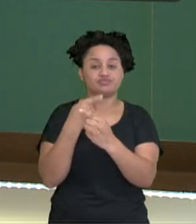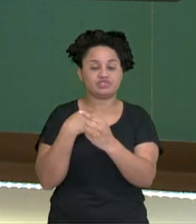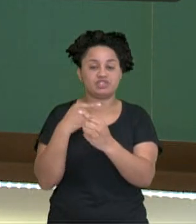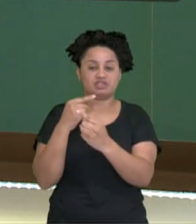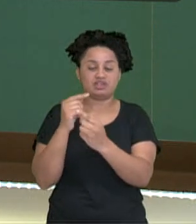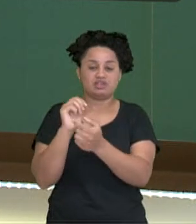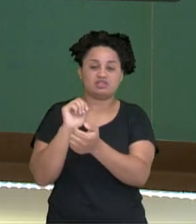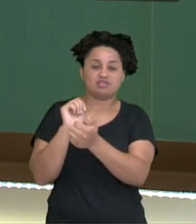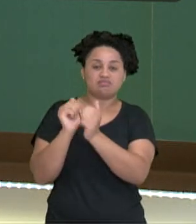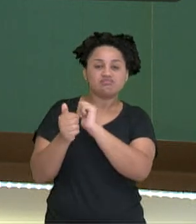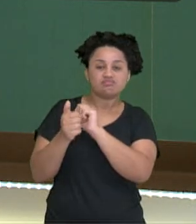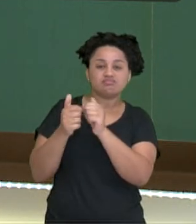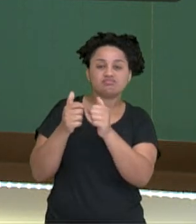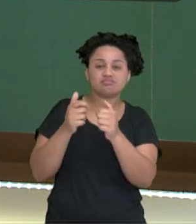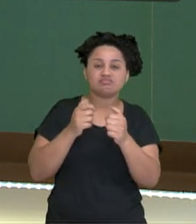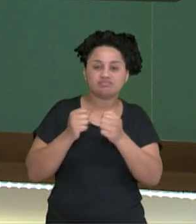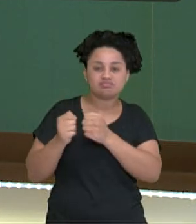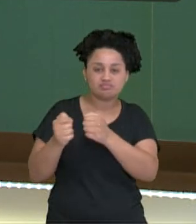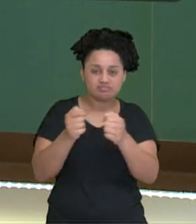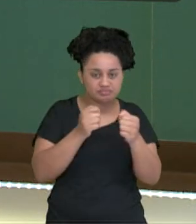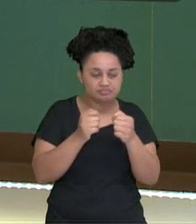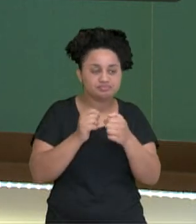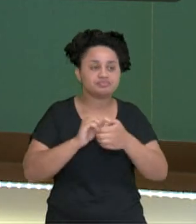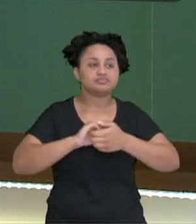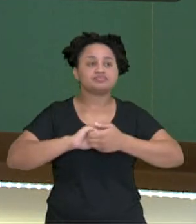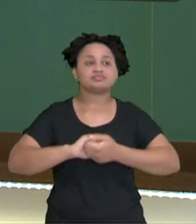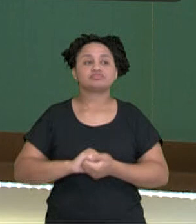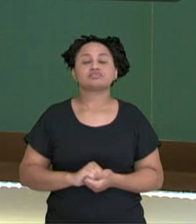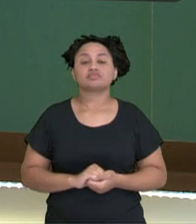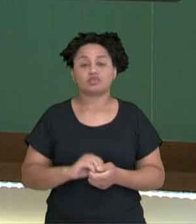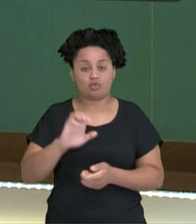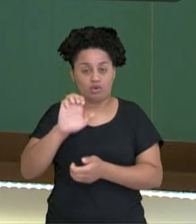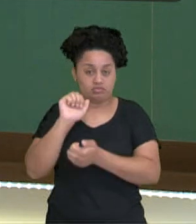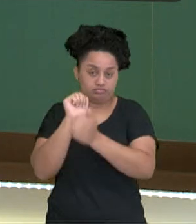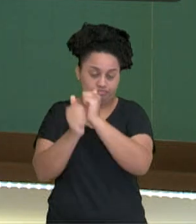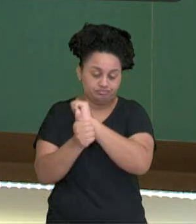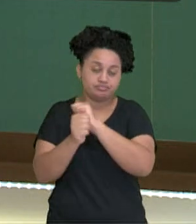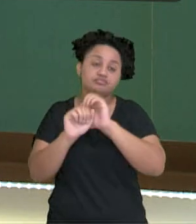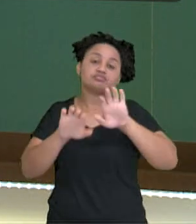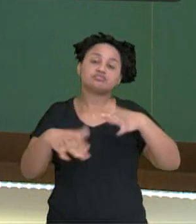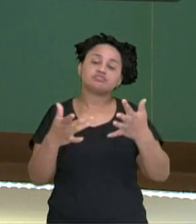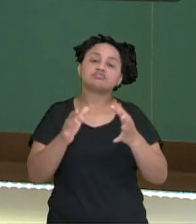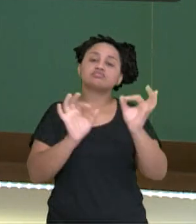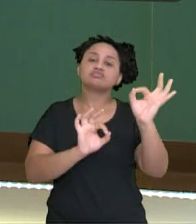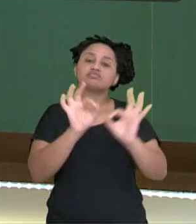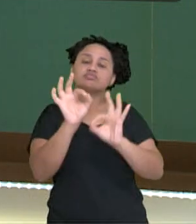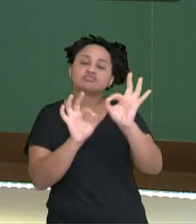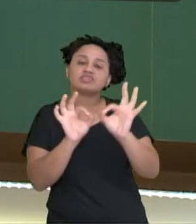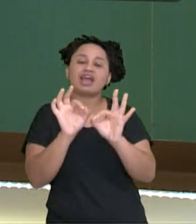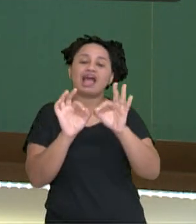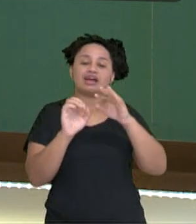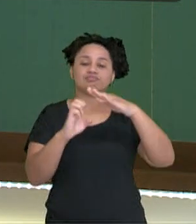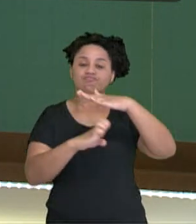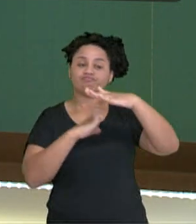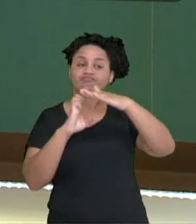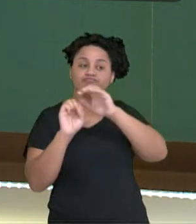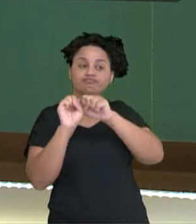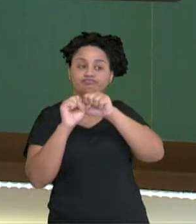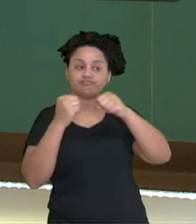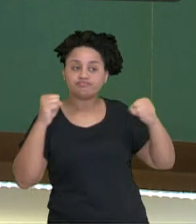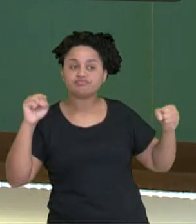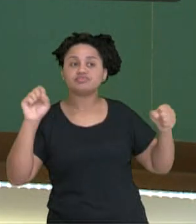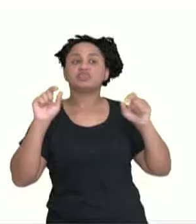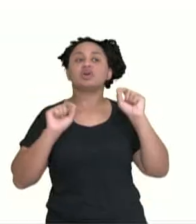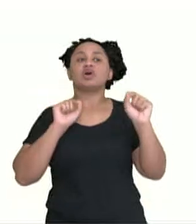de eletrônicos, tá? Dos e-sports. Então, essas organizações, essas empresas começaram,